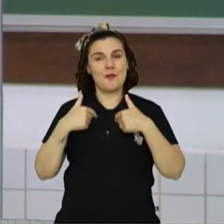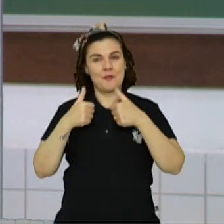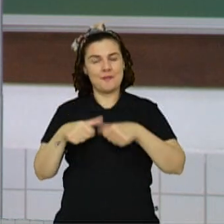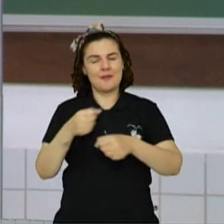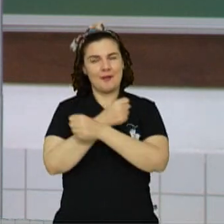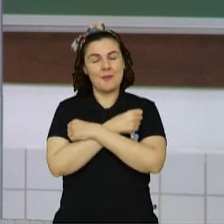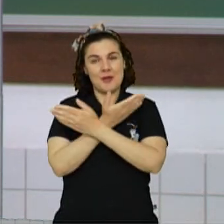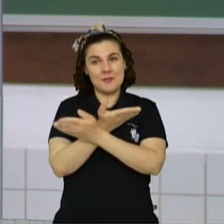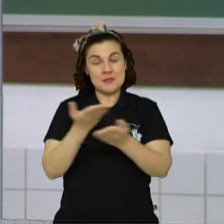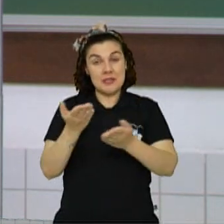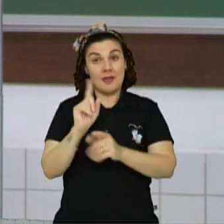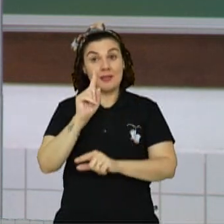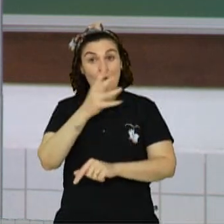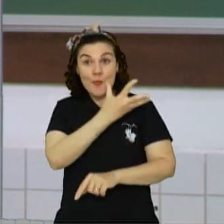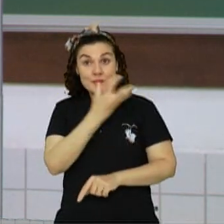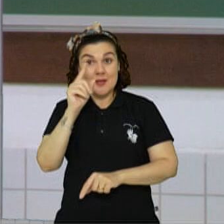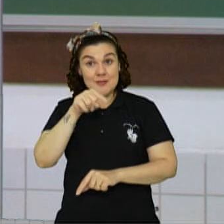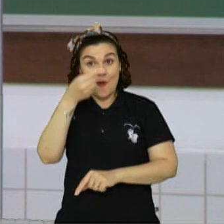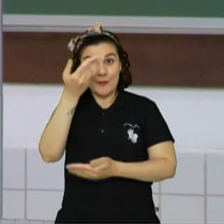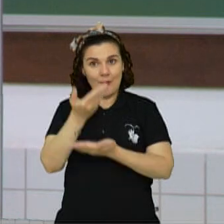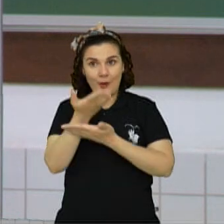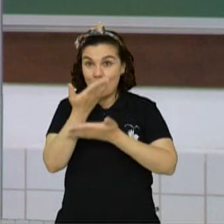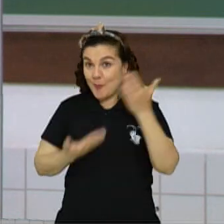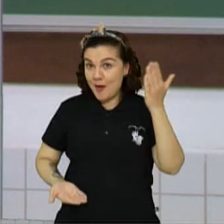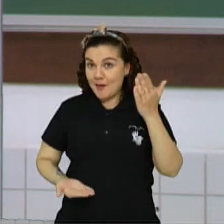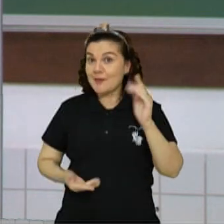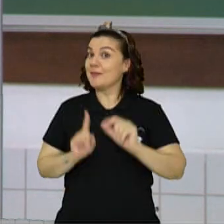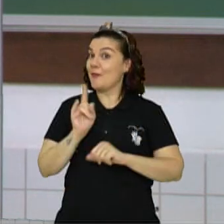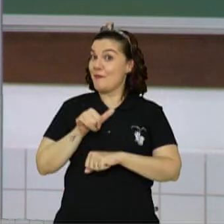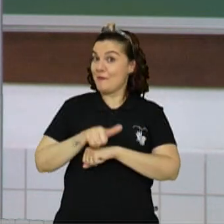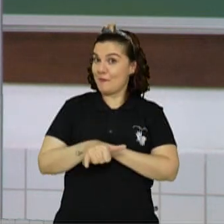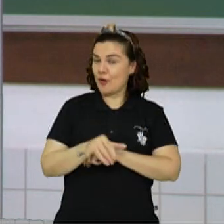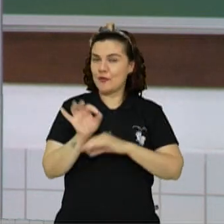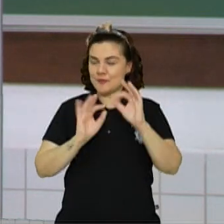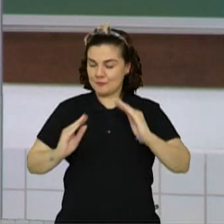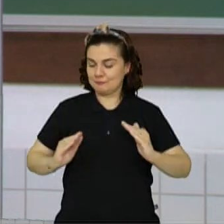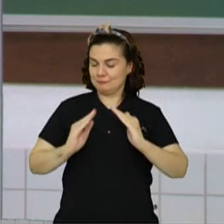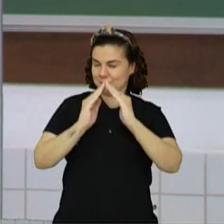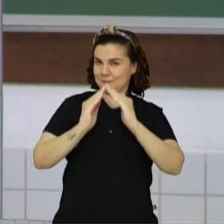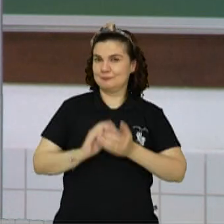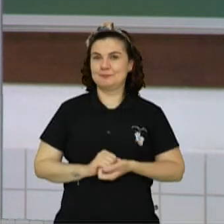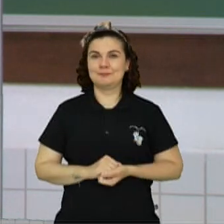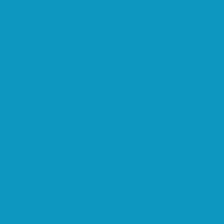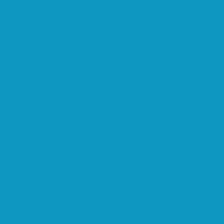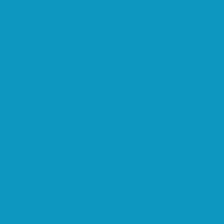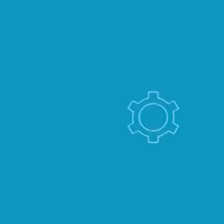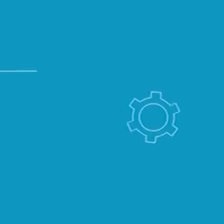aqui um grande abraço, não percam a próxima aula onde nós vamos fazer a construção desta torre.